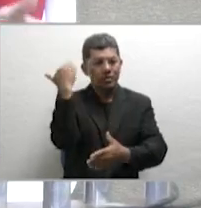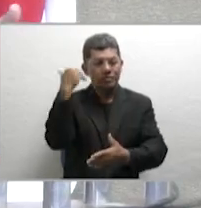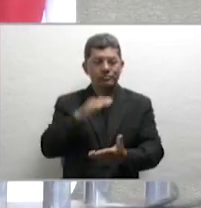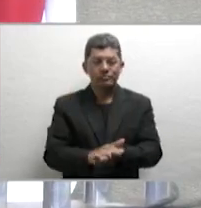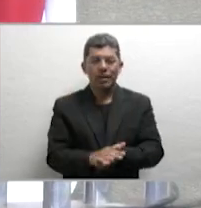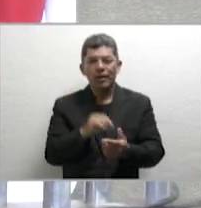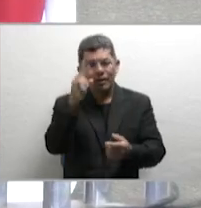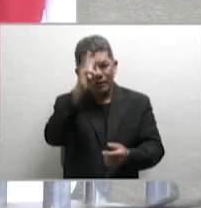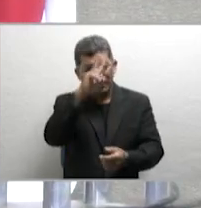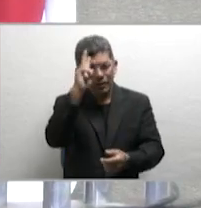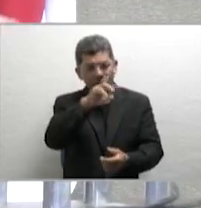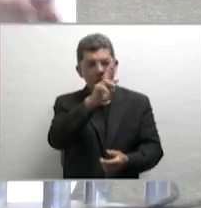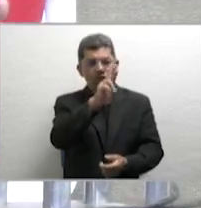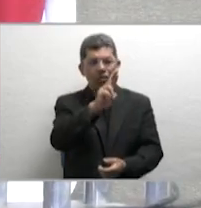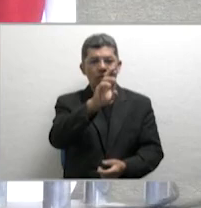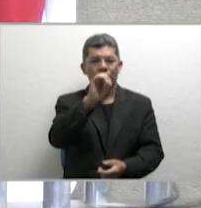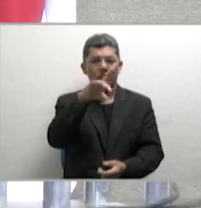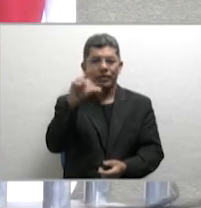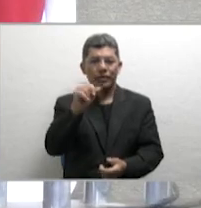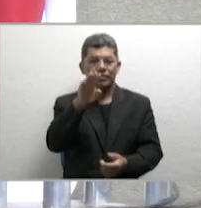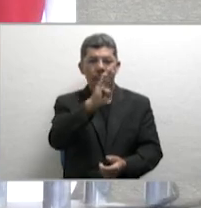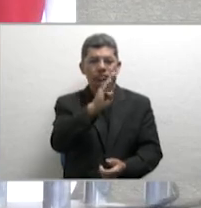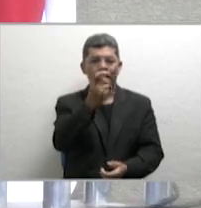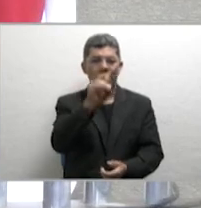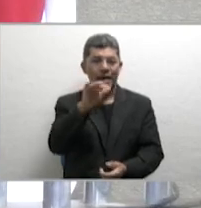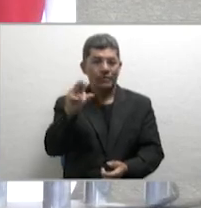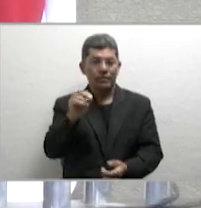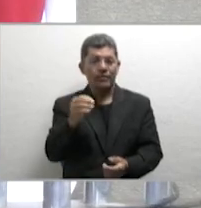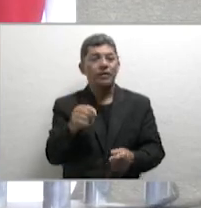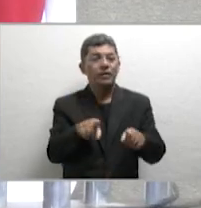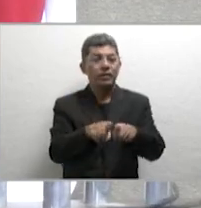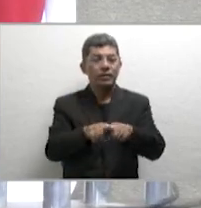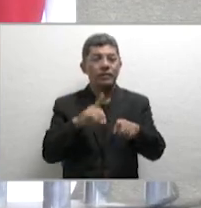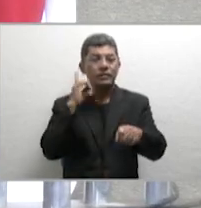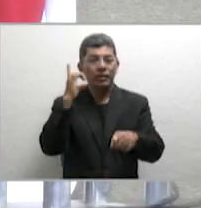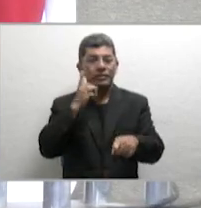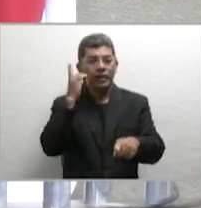quem não lembra do Ronda no Bairro, os deputados que também nunca tiveram mandato e representaram